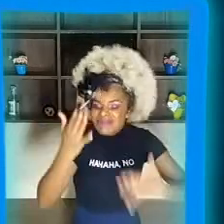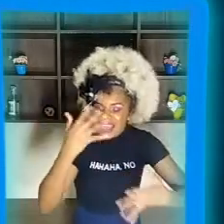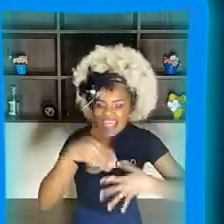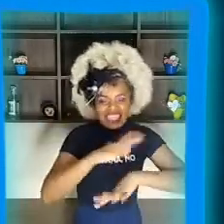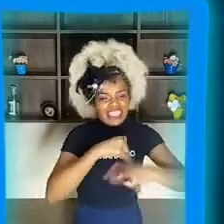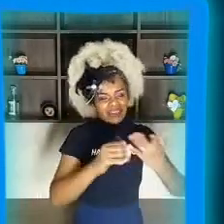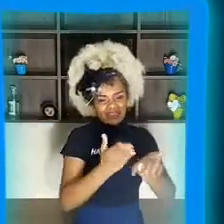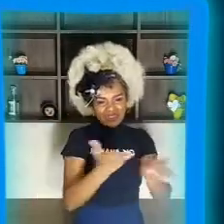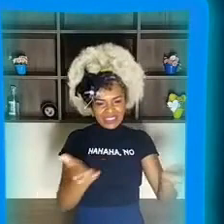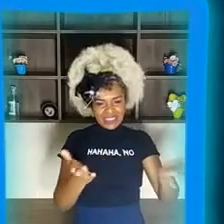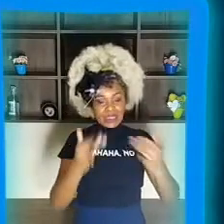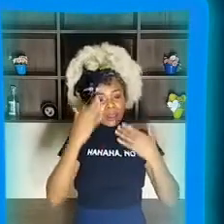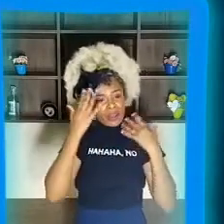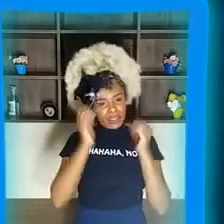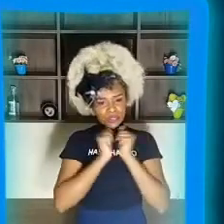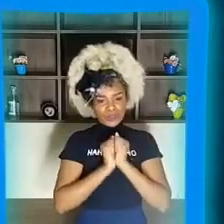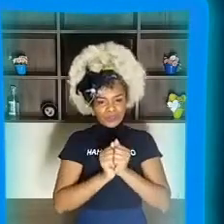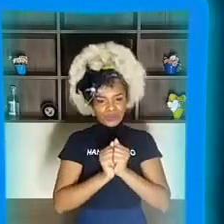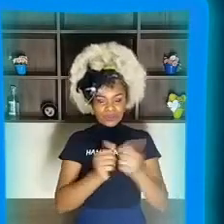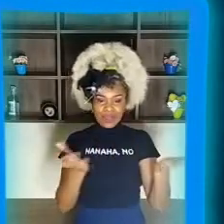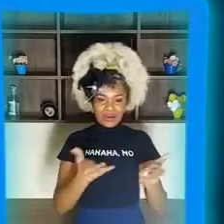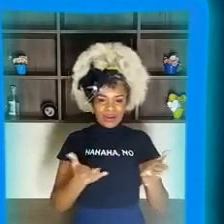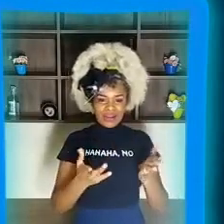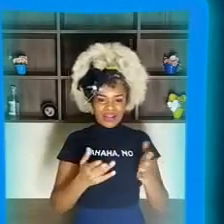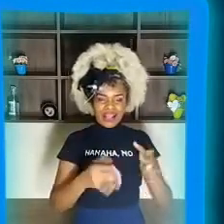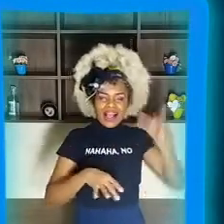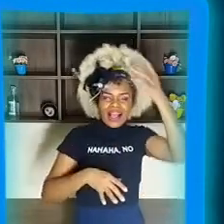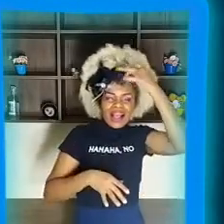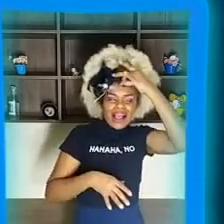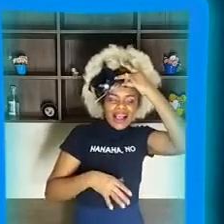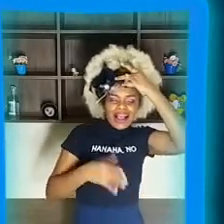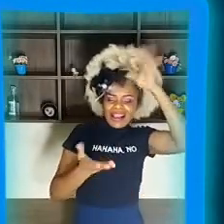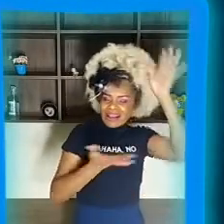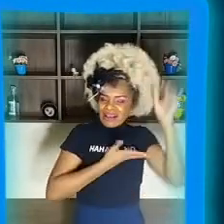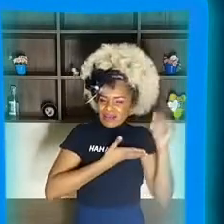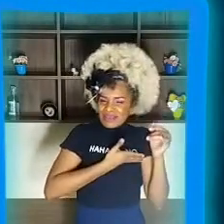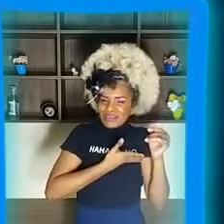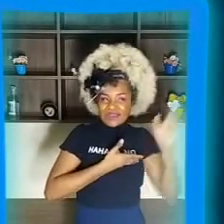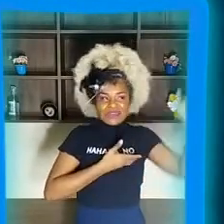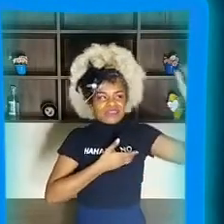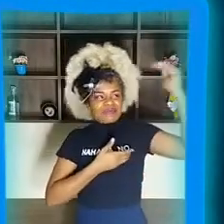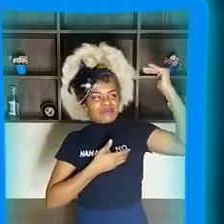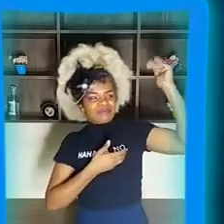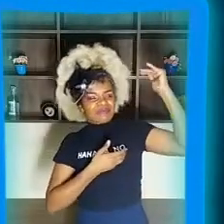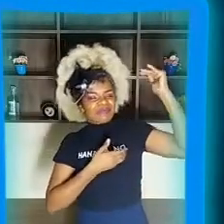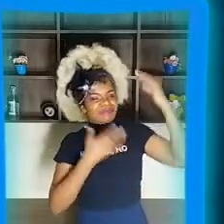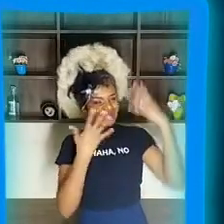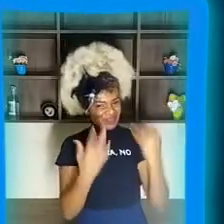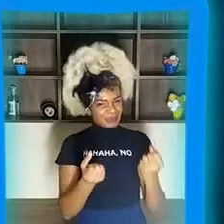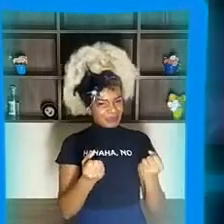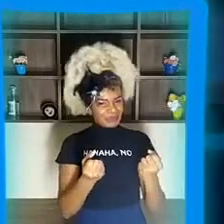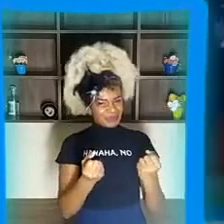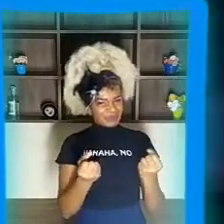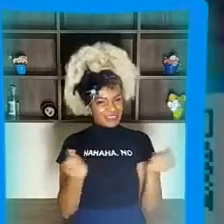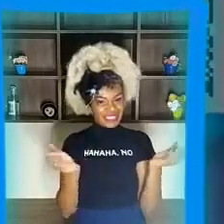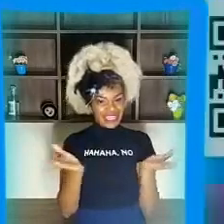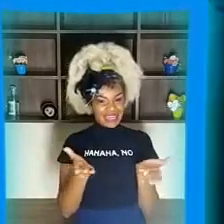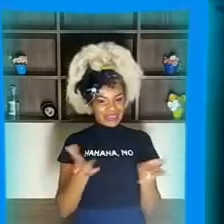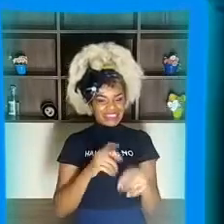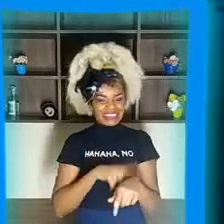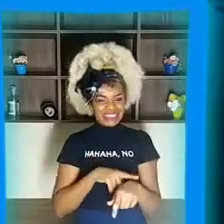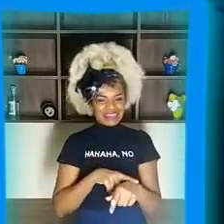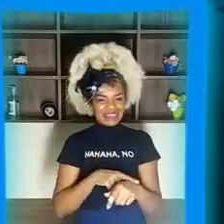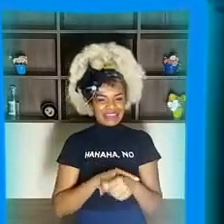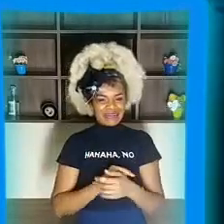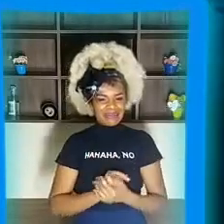vocês. Vamos agradecer junto os nossos amigos do alto. Vamos lá? Vamos lá.